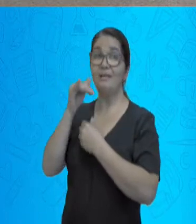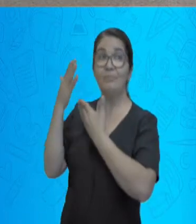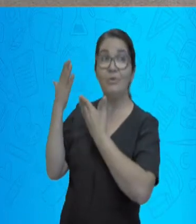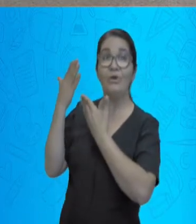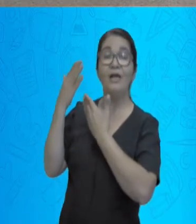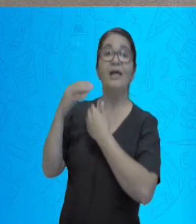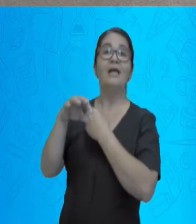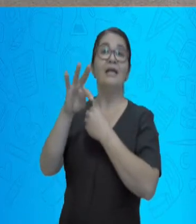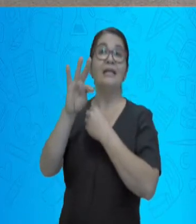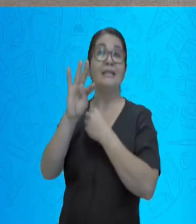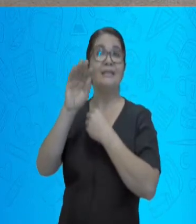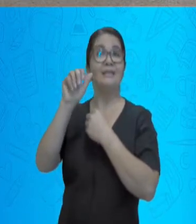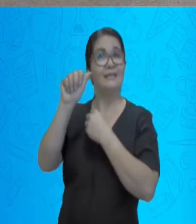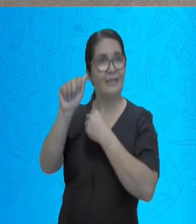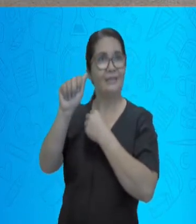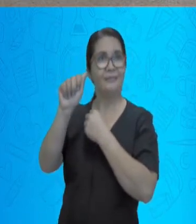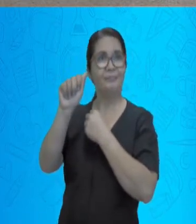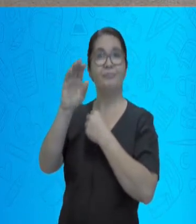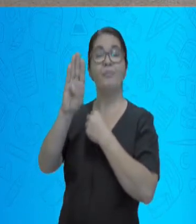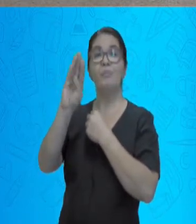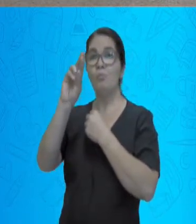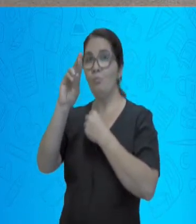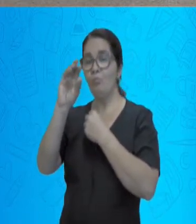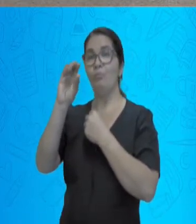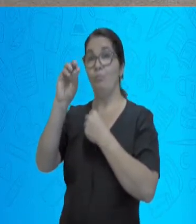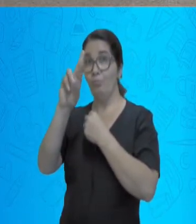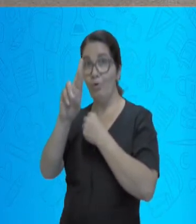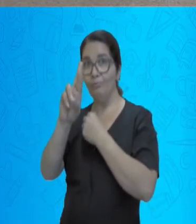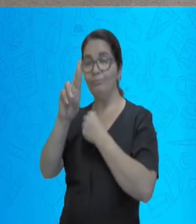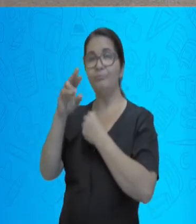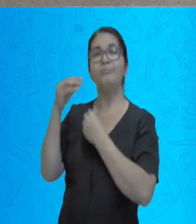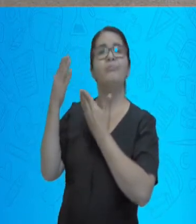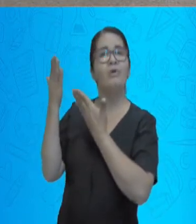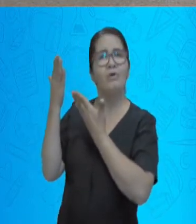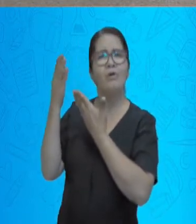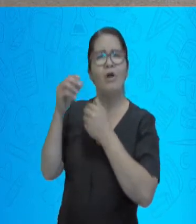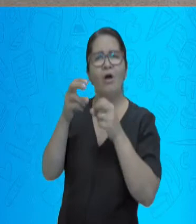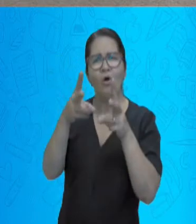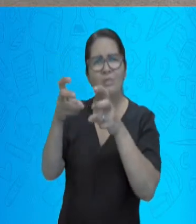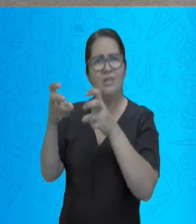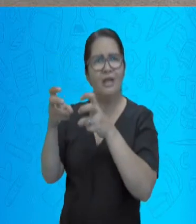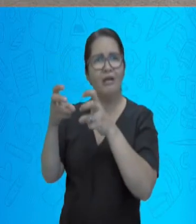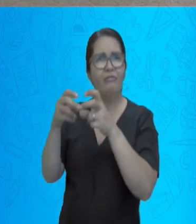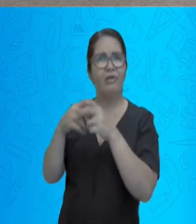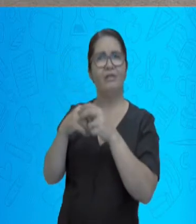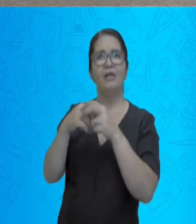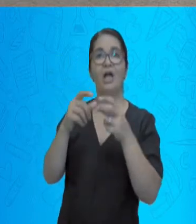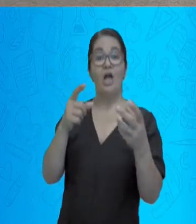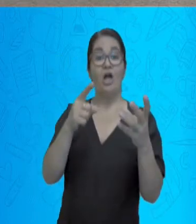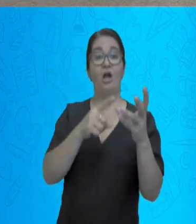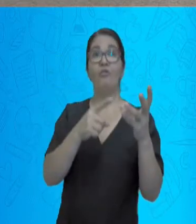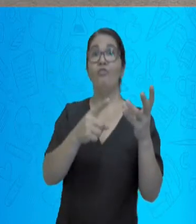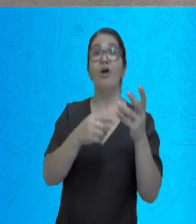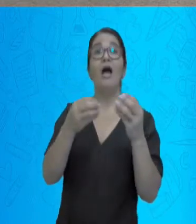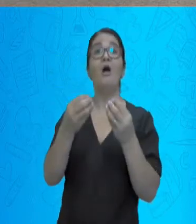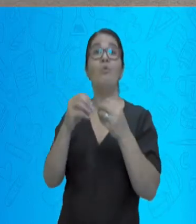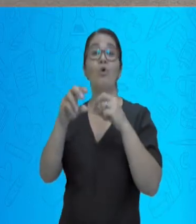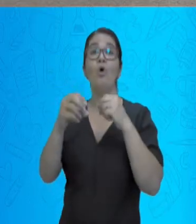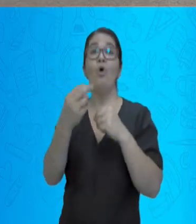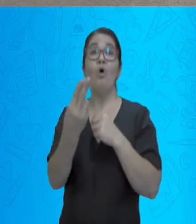tambor. A palavra tambor, vamos observar quem está aqui? A letra B. Regra de português da